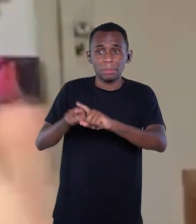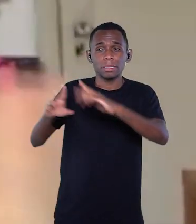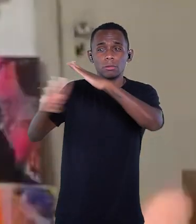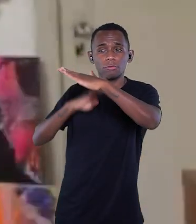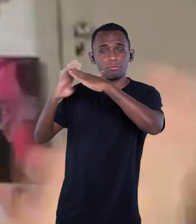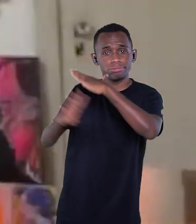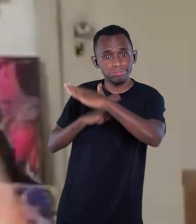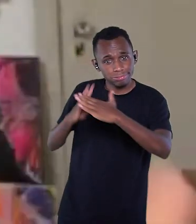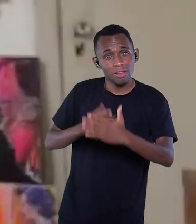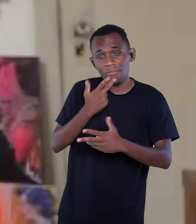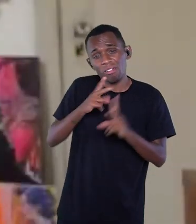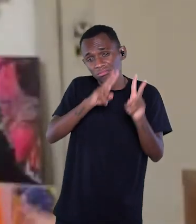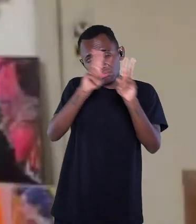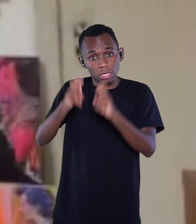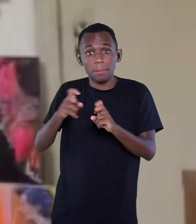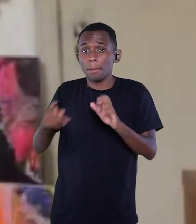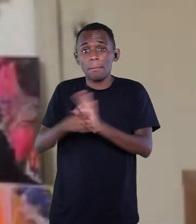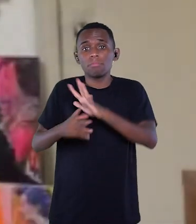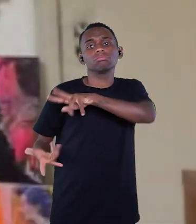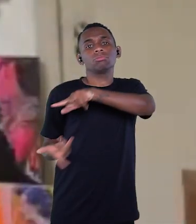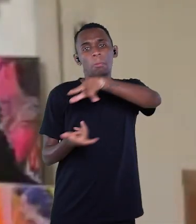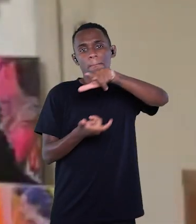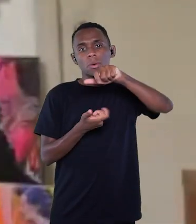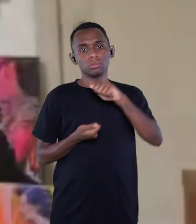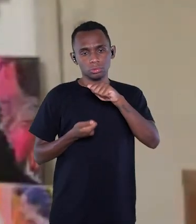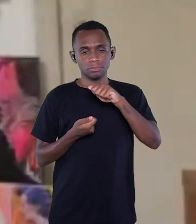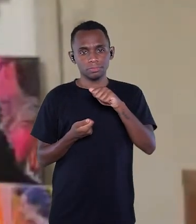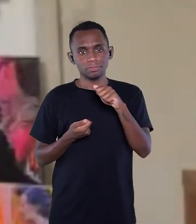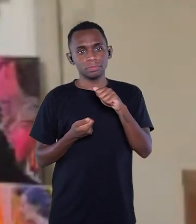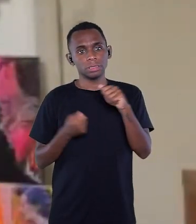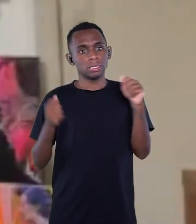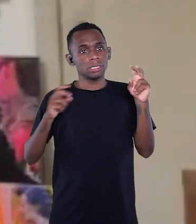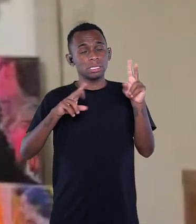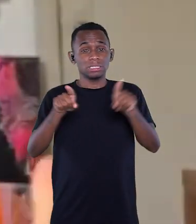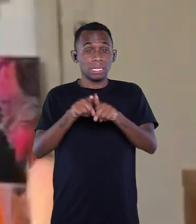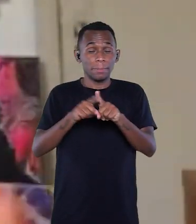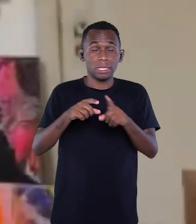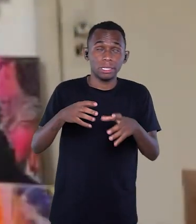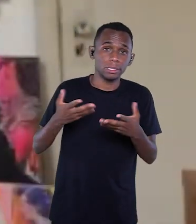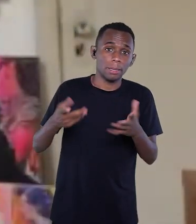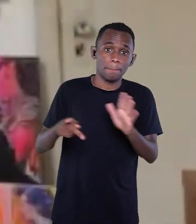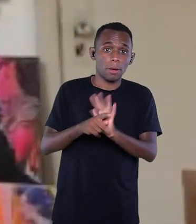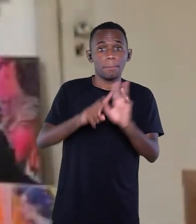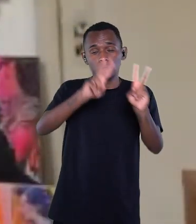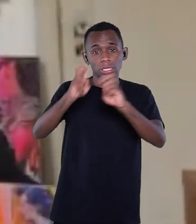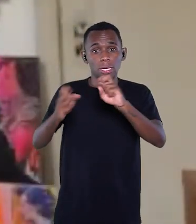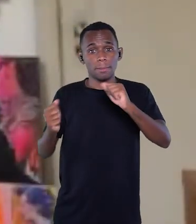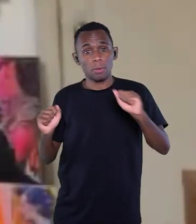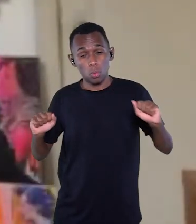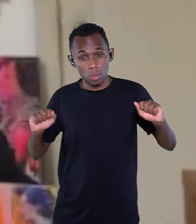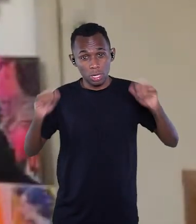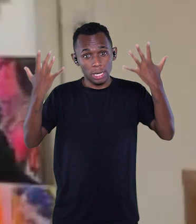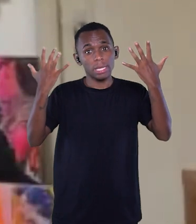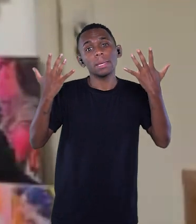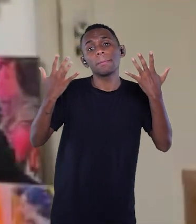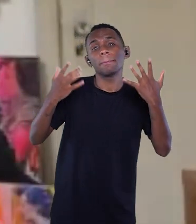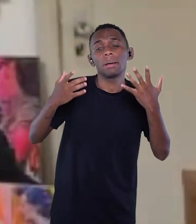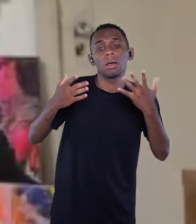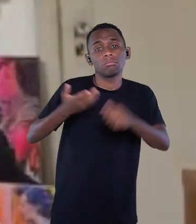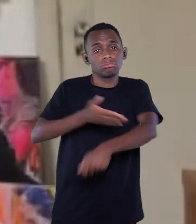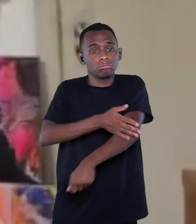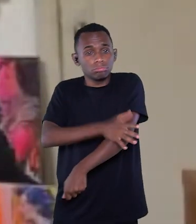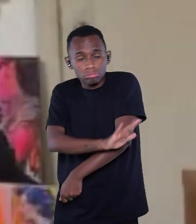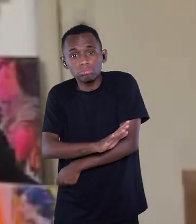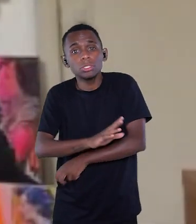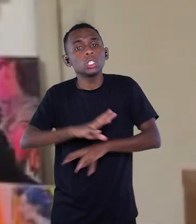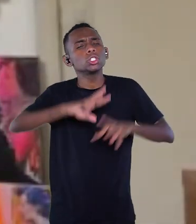imigração, enfim. A gente está falando sobre o mundo mesmo, né? Sobre questão climática, sobre racismo ambiental, enfim, tudo isso